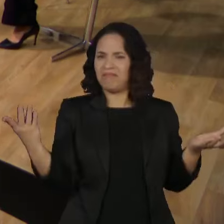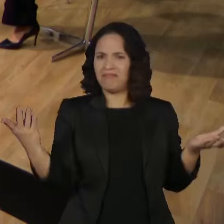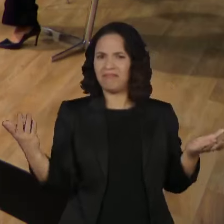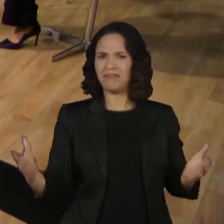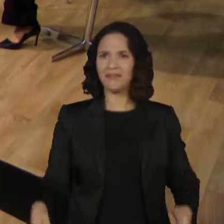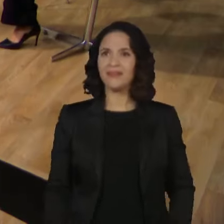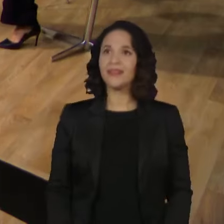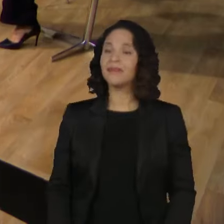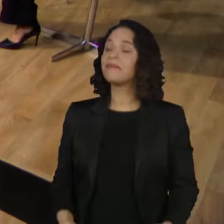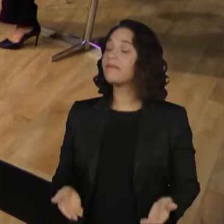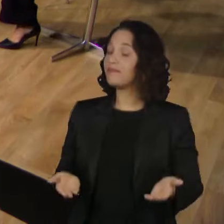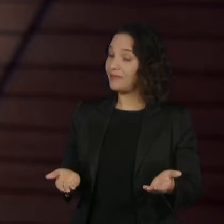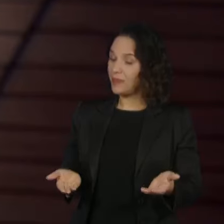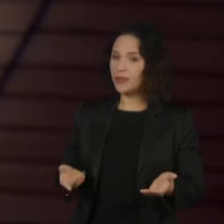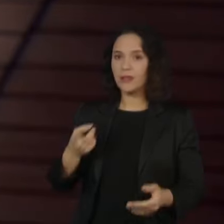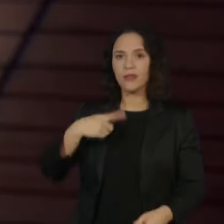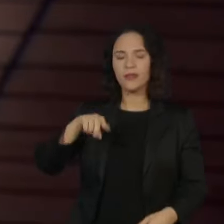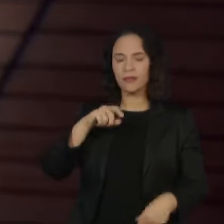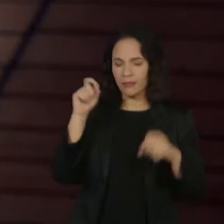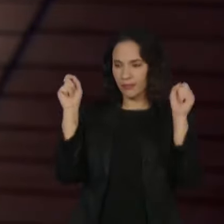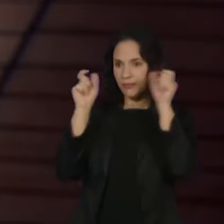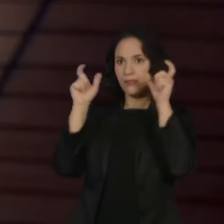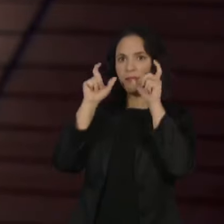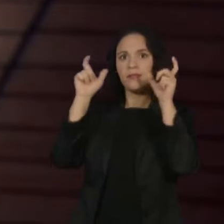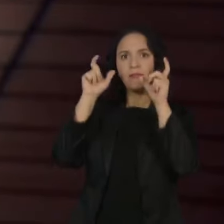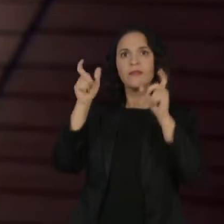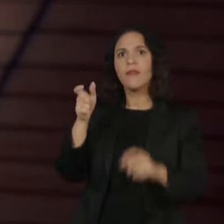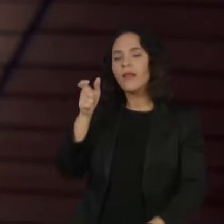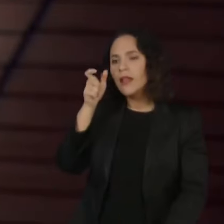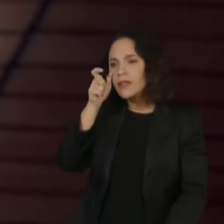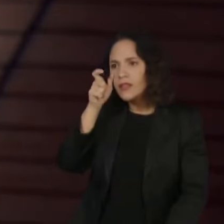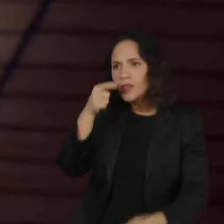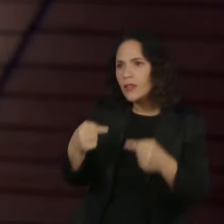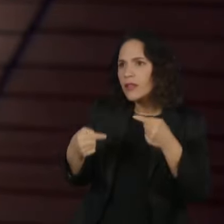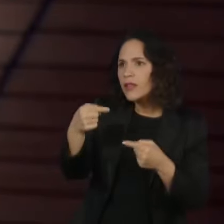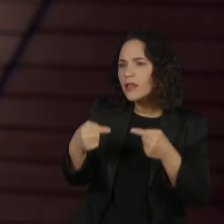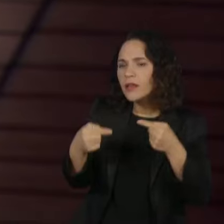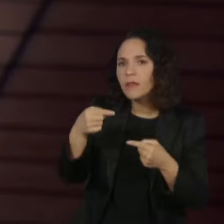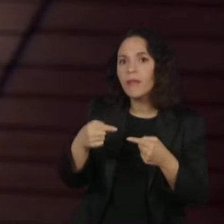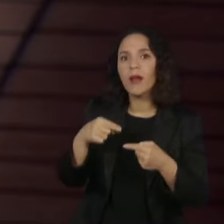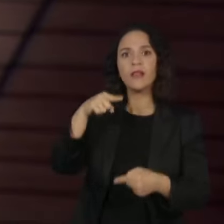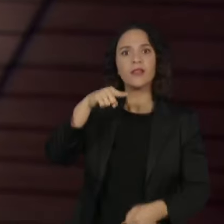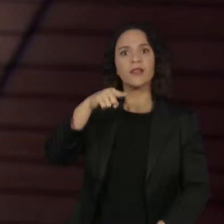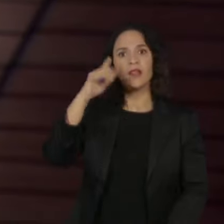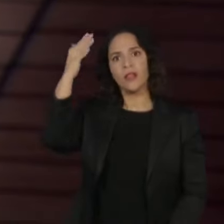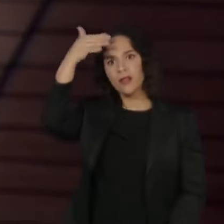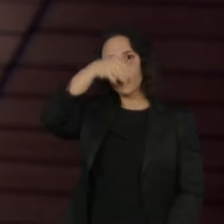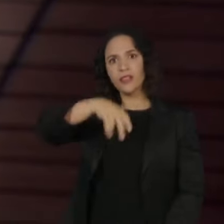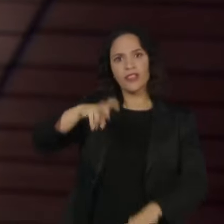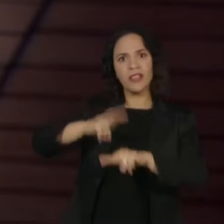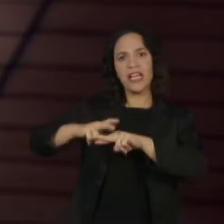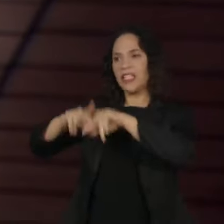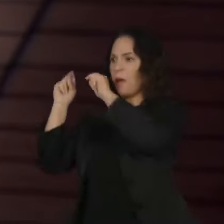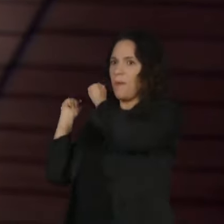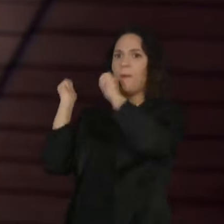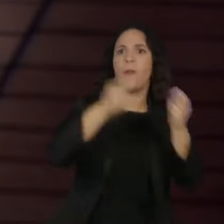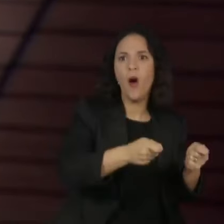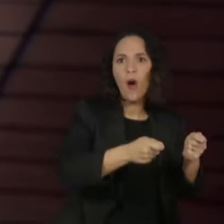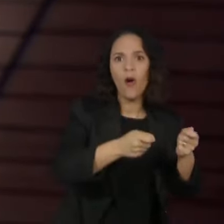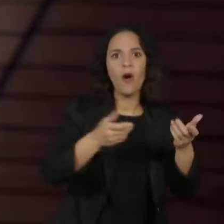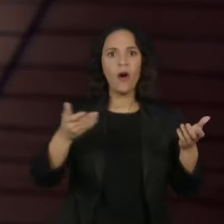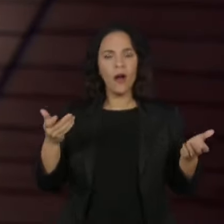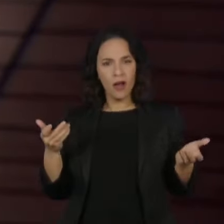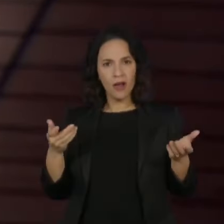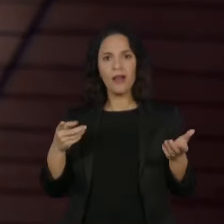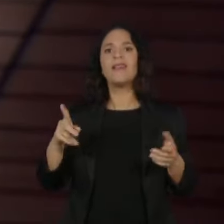Pois é Rodrigo a gente ficou aqui estupefato estávamos assistindo o debate quando o candidato da Atena deu uma cadeirada eh não ficou só na